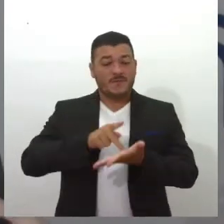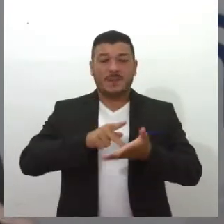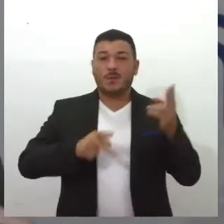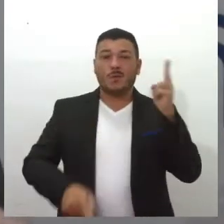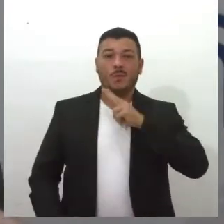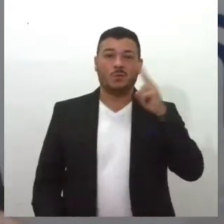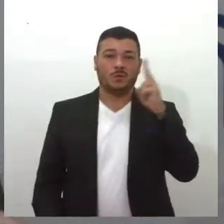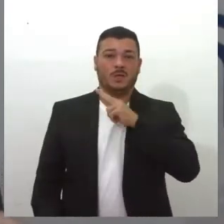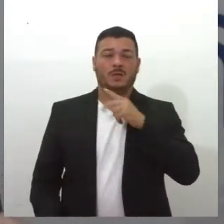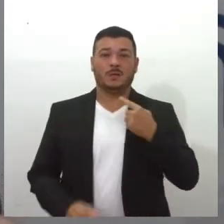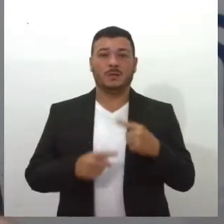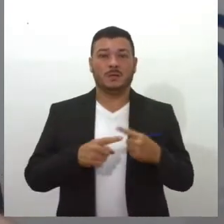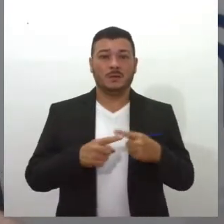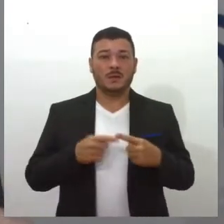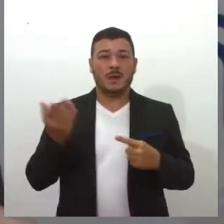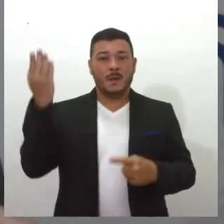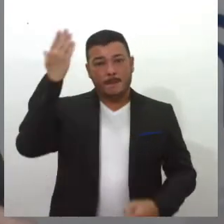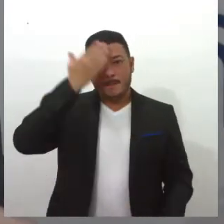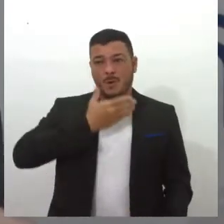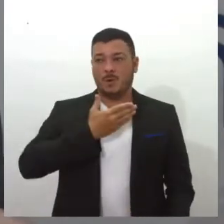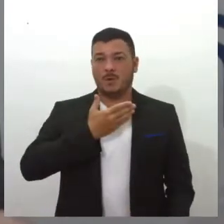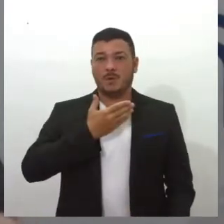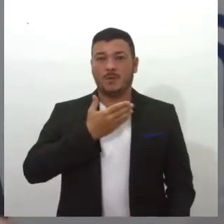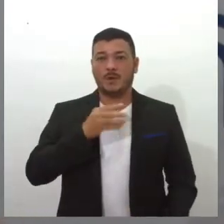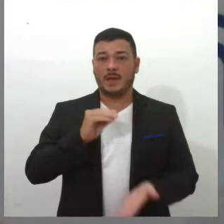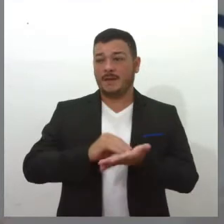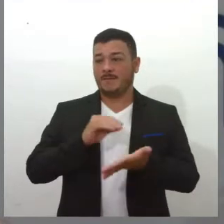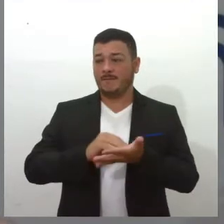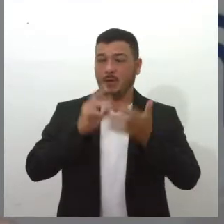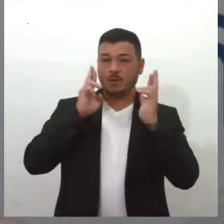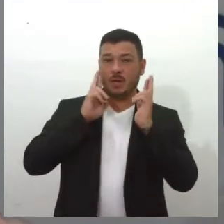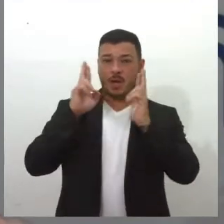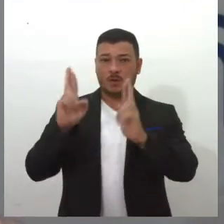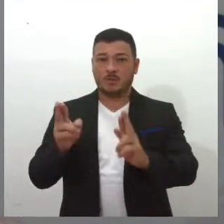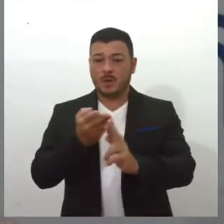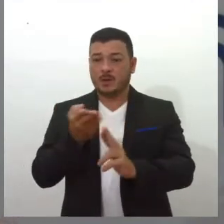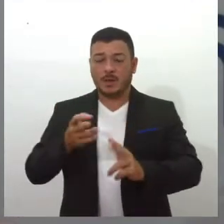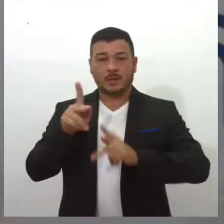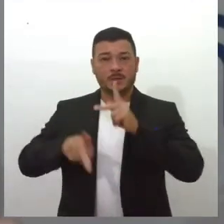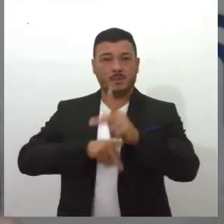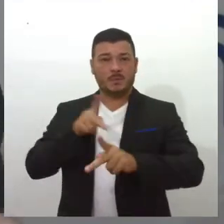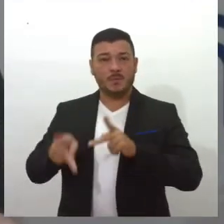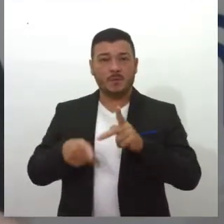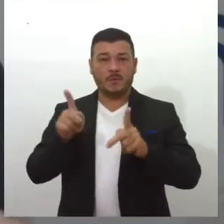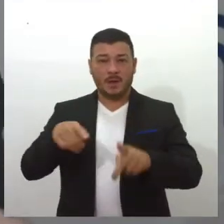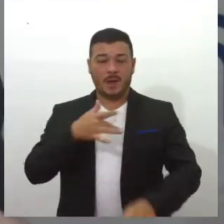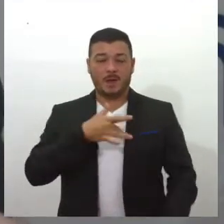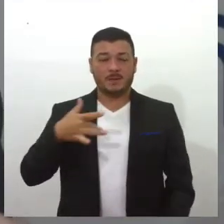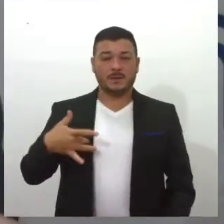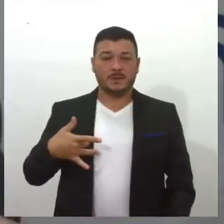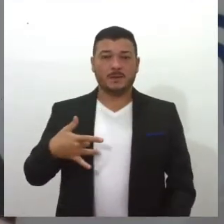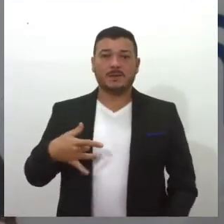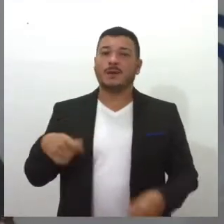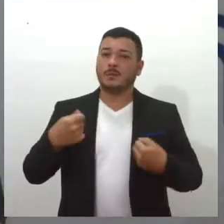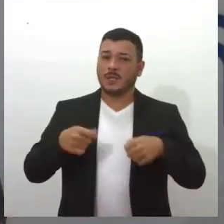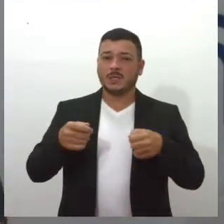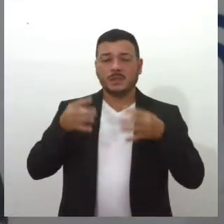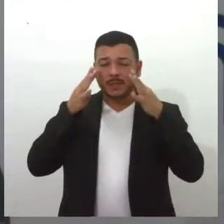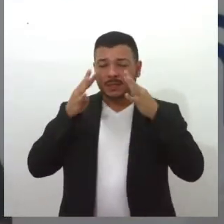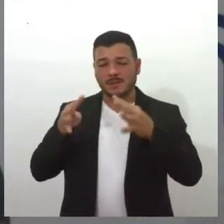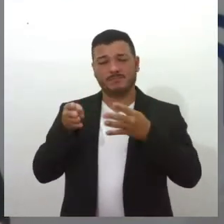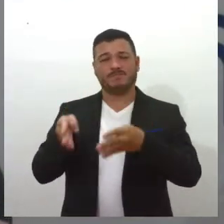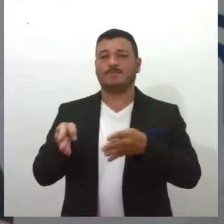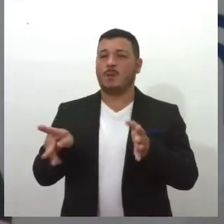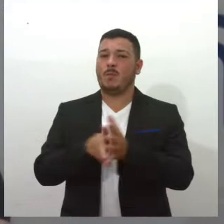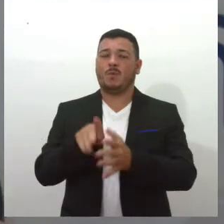emergencial, porque prova que a desassistência do nosso povo num quesito essencial que é saúde, precisa de atendimento por parte do